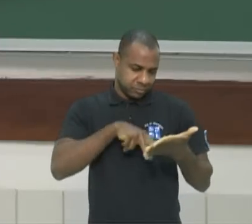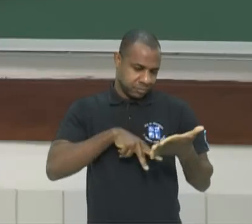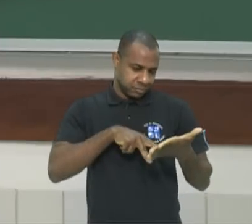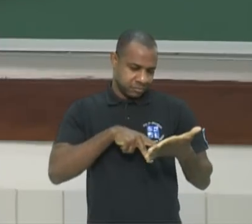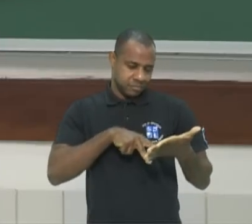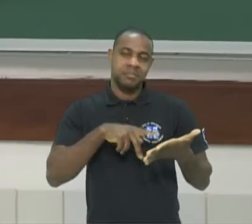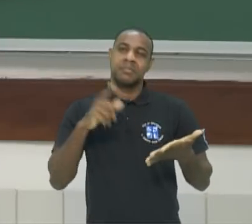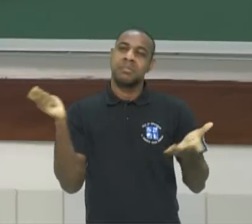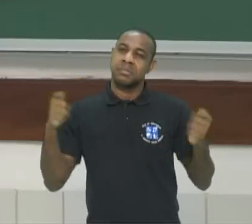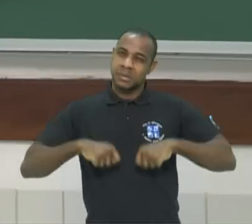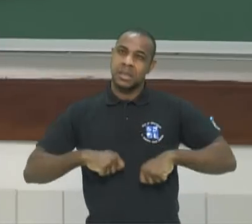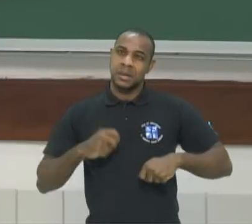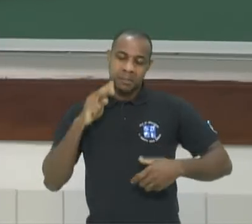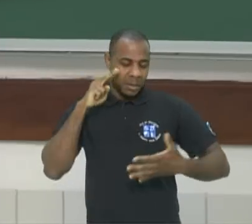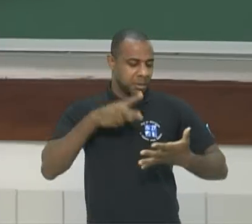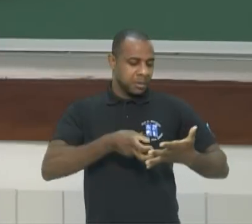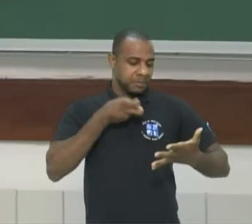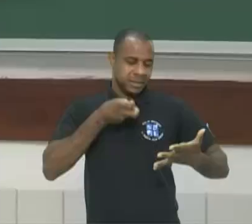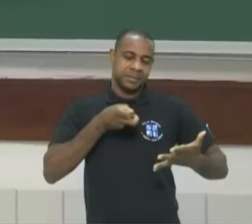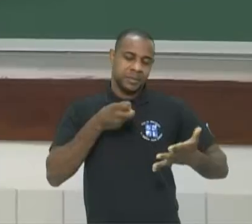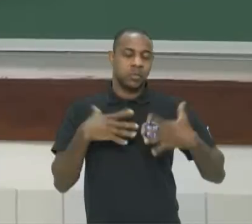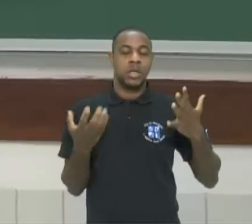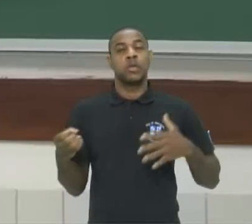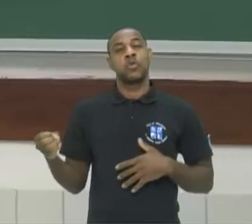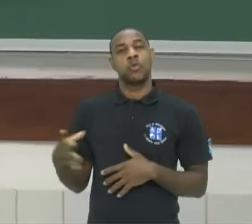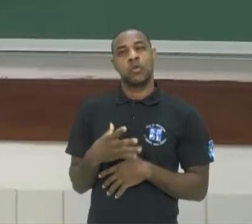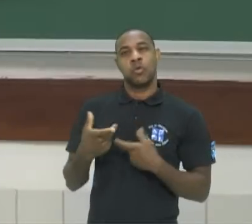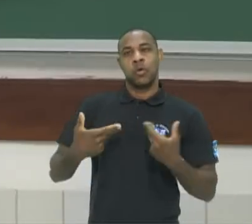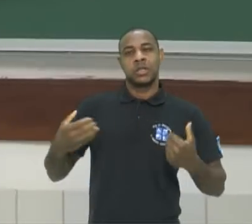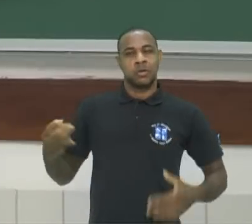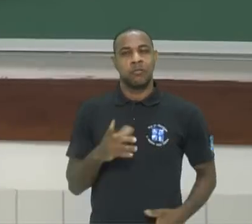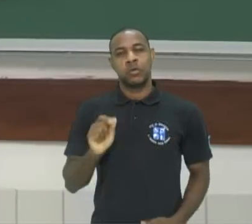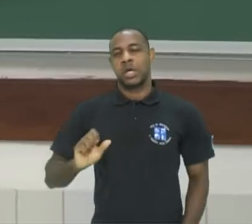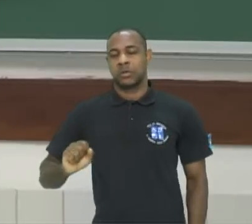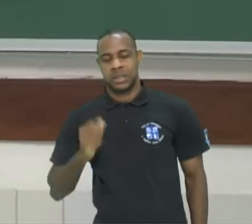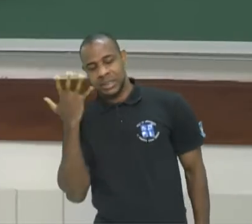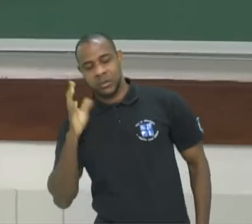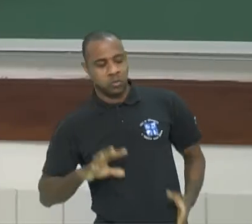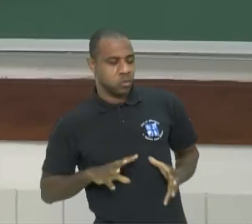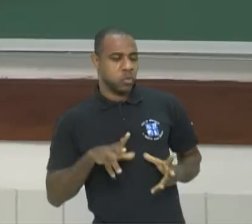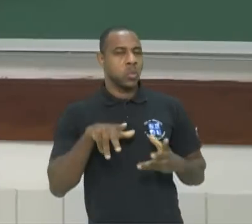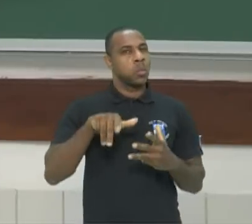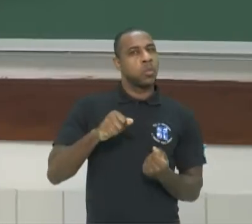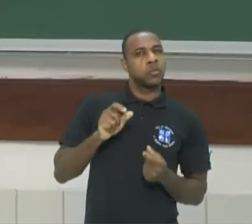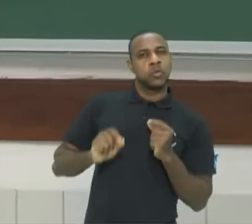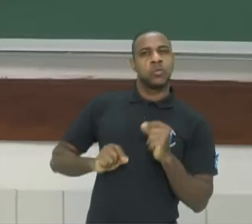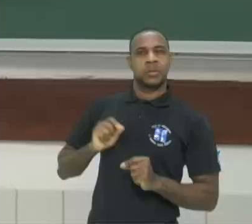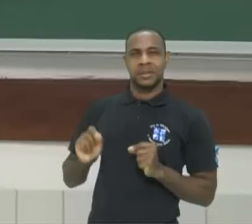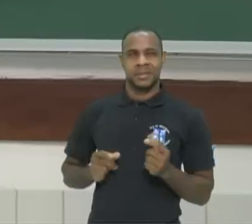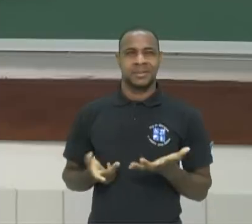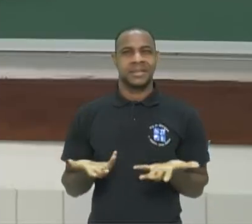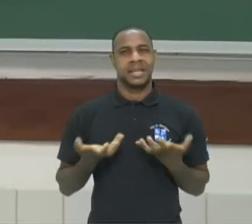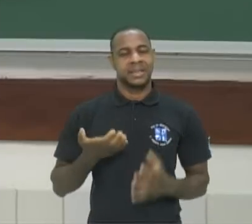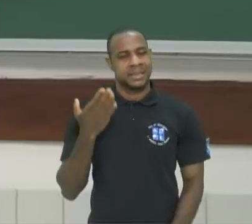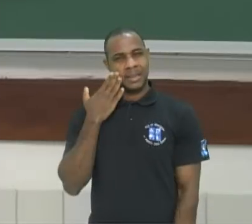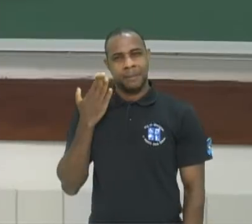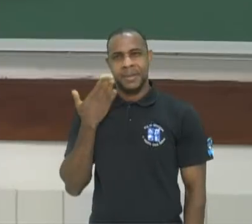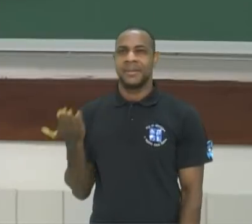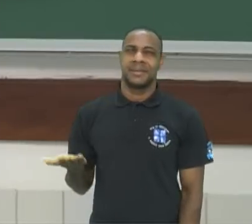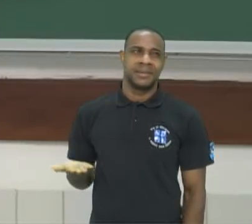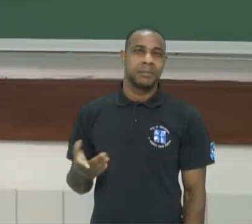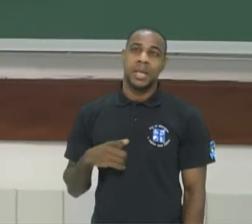capa, quais são as manchetes, quais são as novidades, o que aconteceu no mundo, né? Naquilo que eu quero saber, para eu